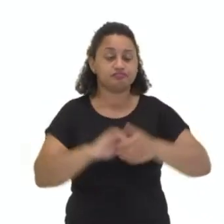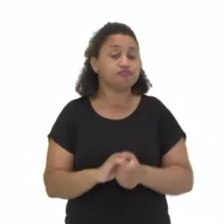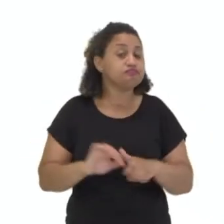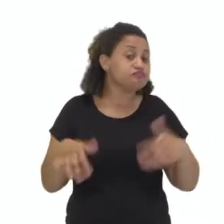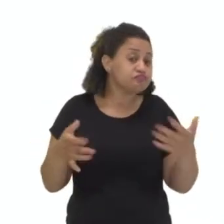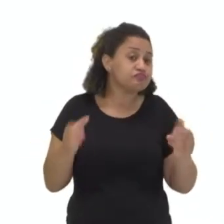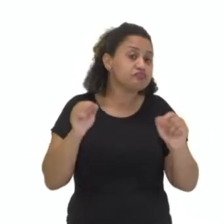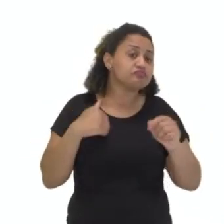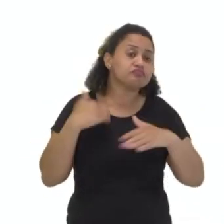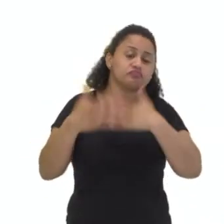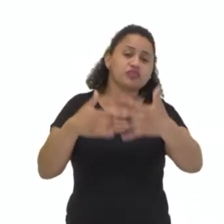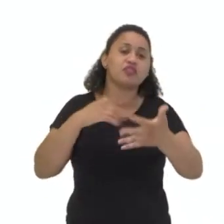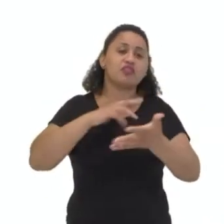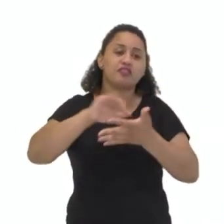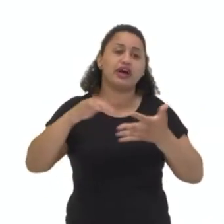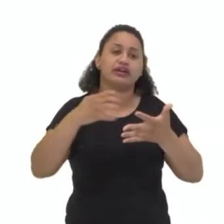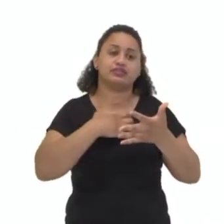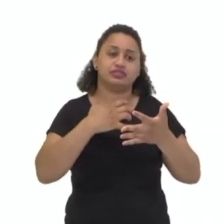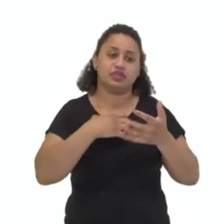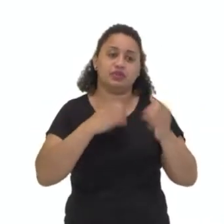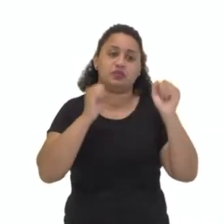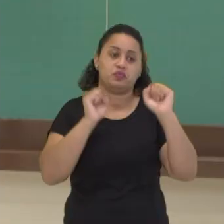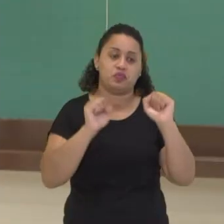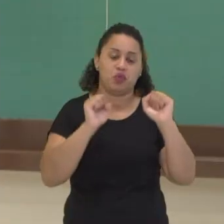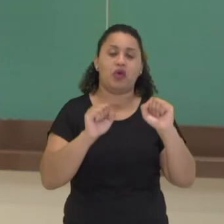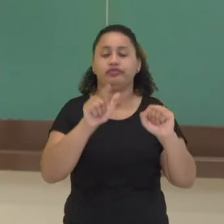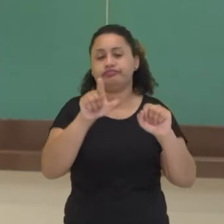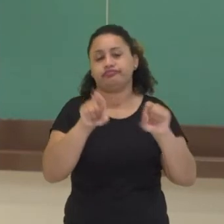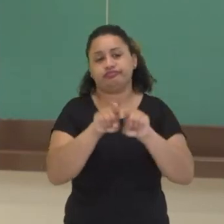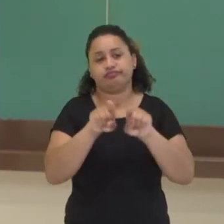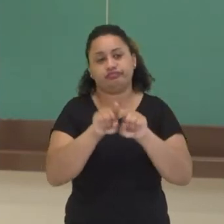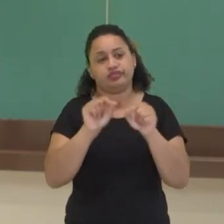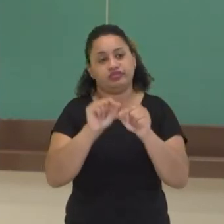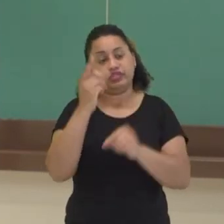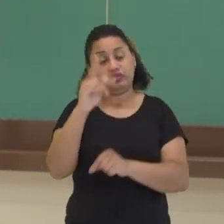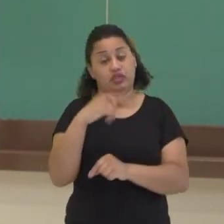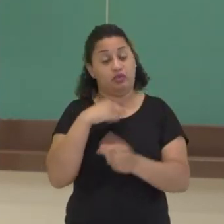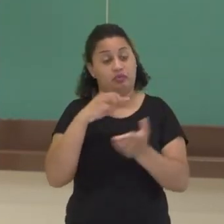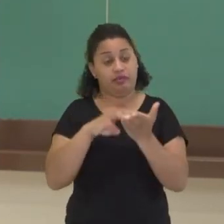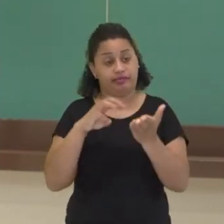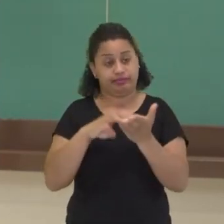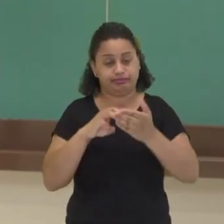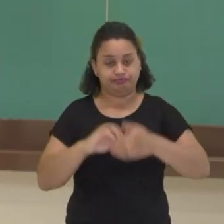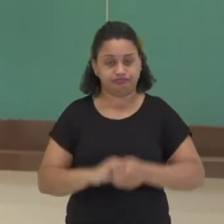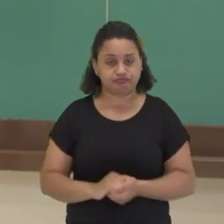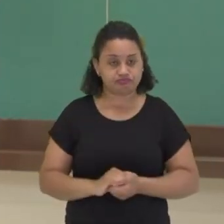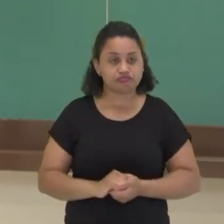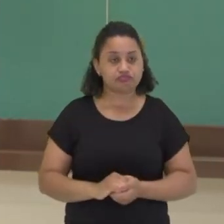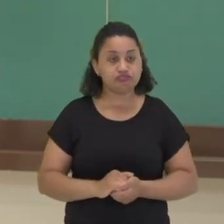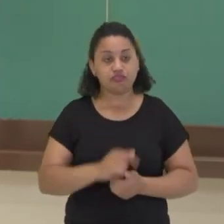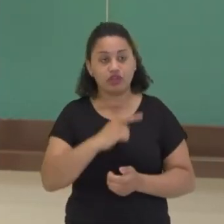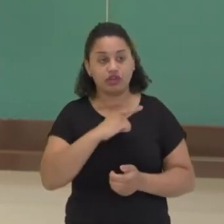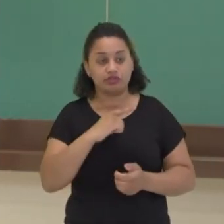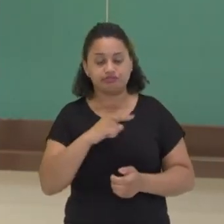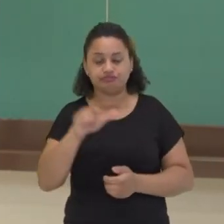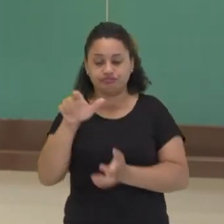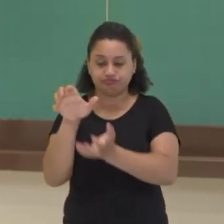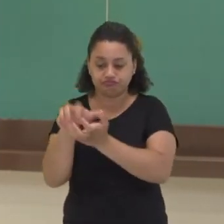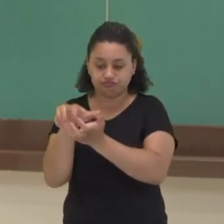de São Paulo a Porto Alegre, são 4. Fazendo, então, a multiplicação, eu vou ter 20